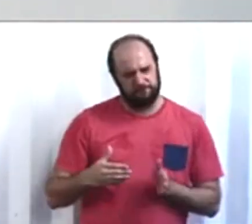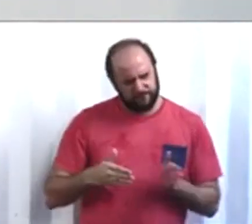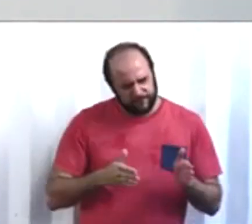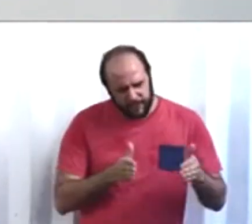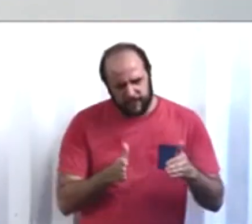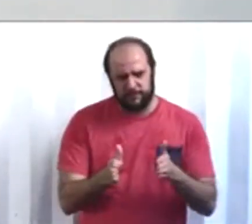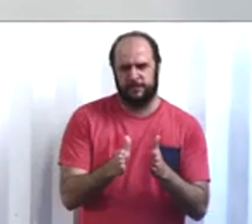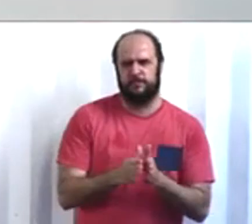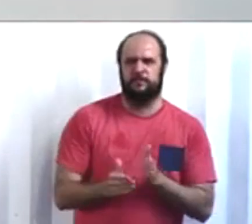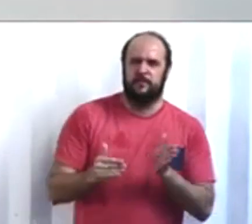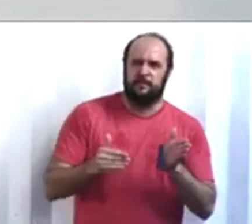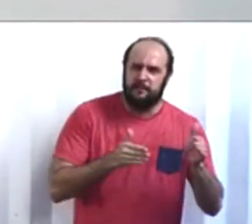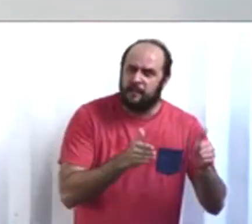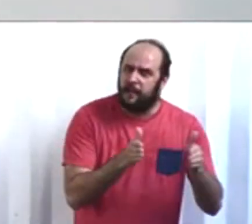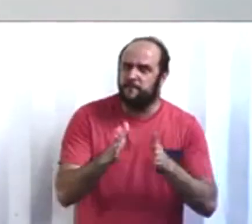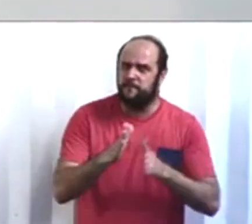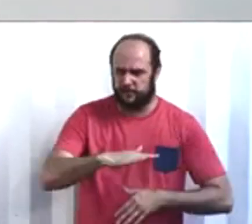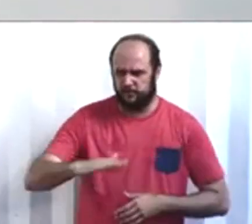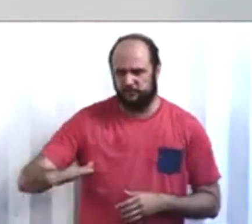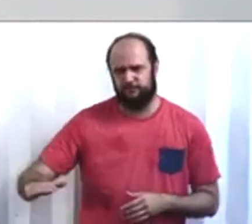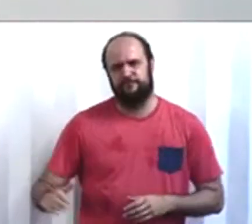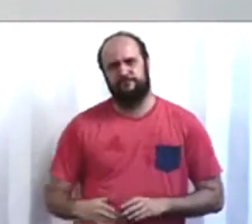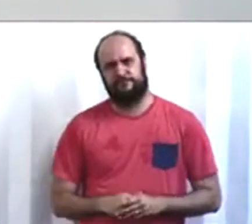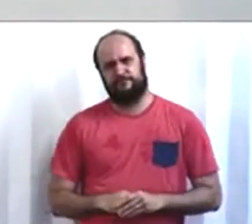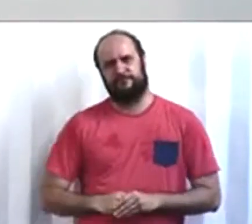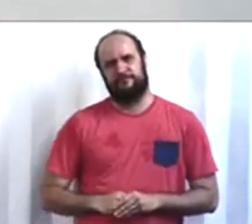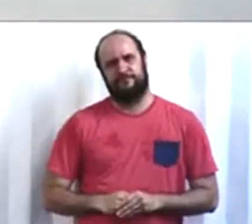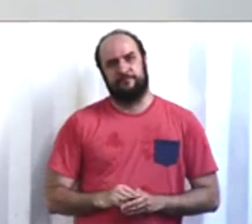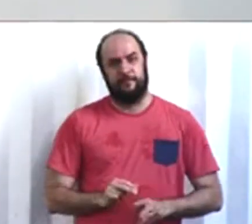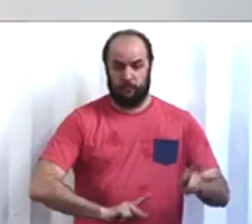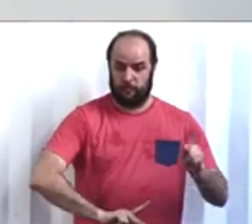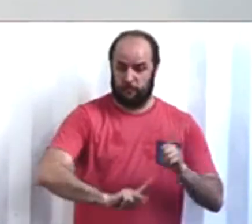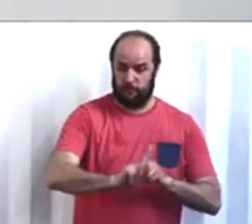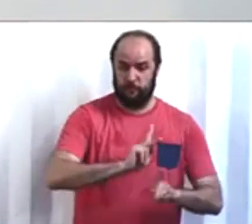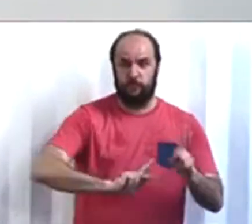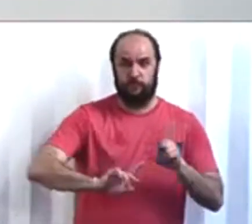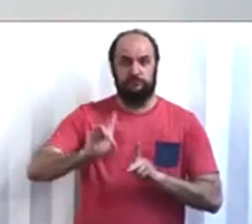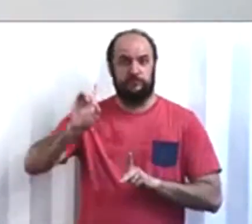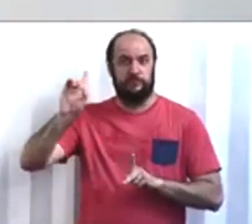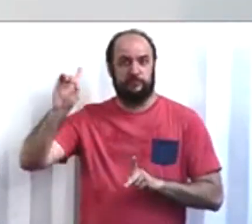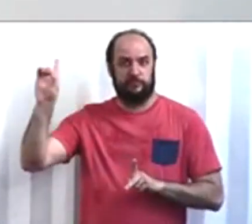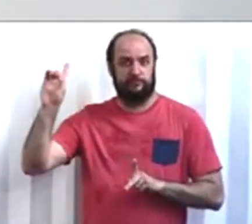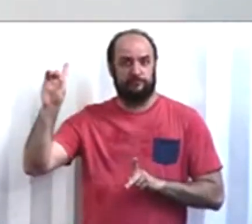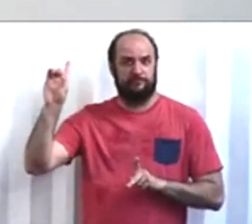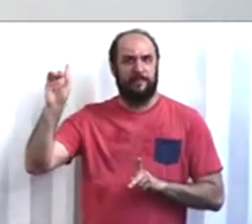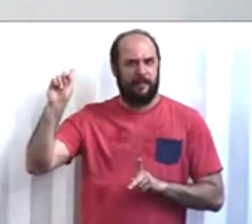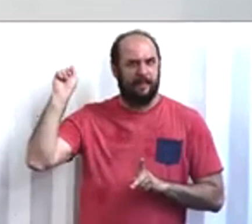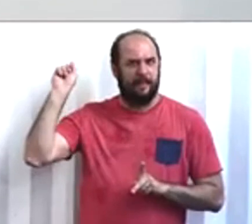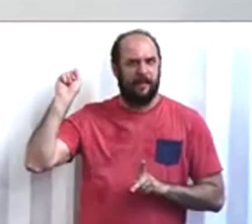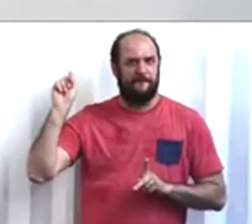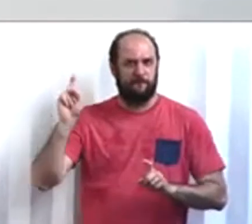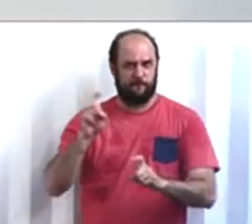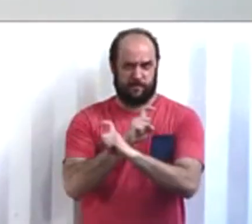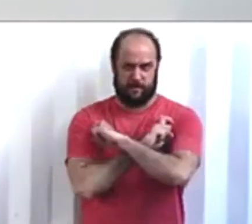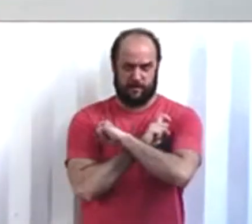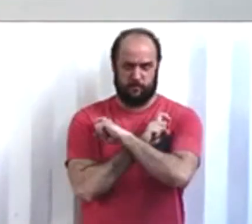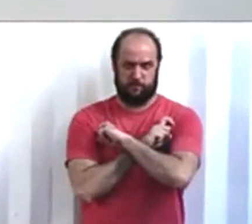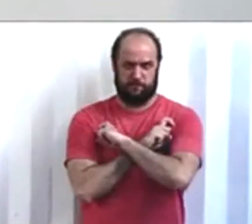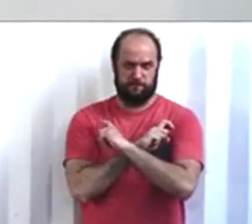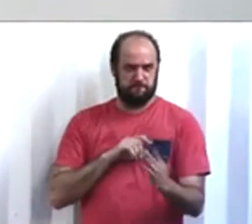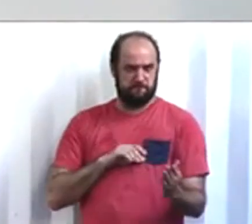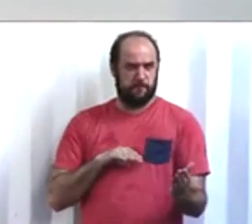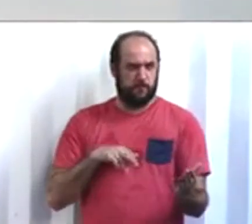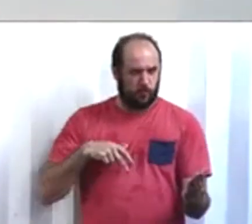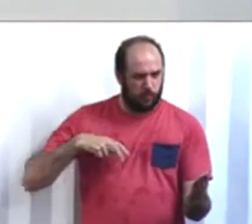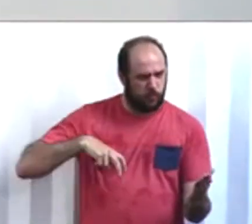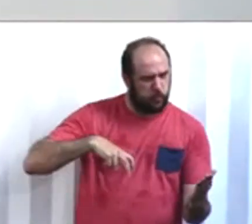a estrada que as crianças estão fazendo. O povo de Deus, uma vez quando saiu do poder de Faraó, enfrentou um mar. Ele